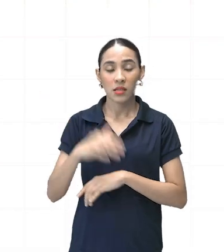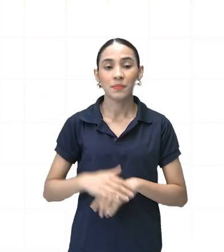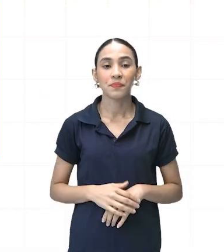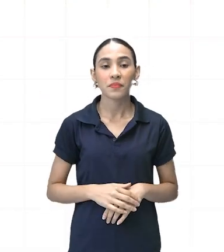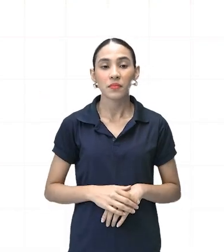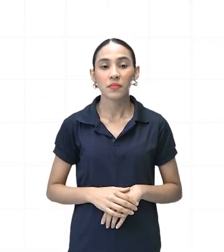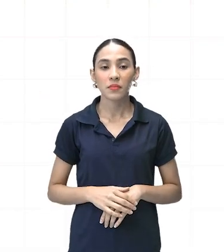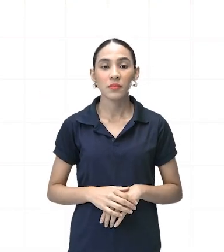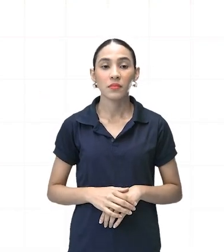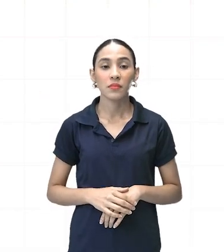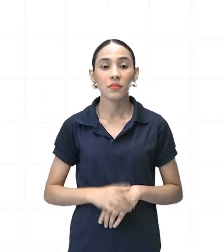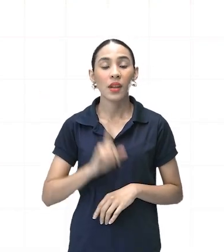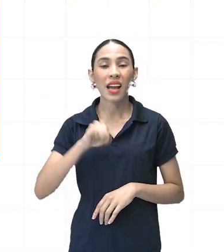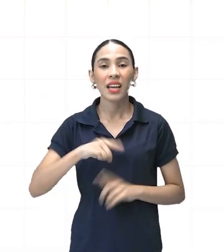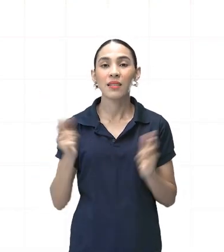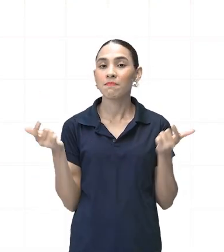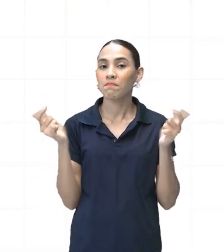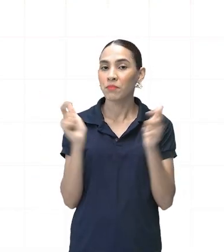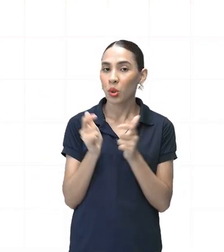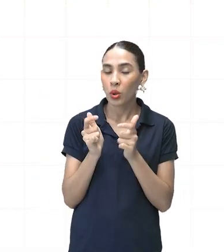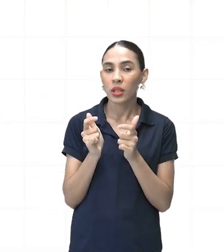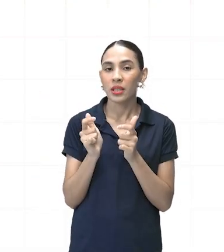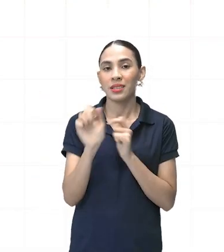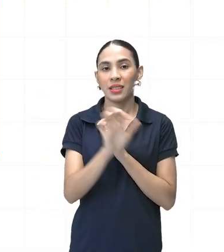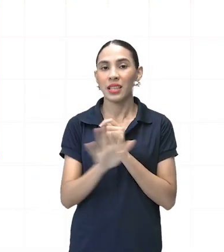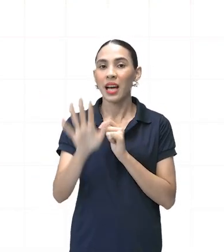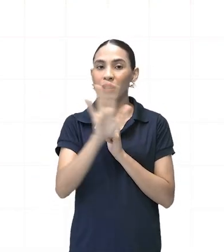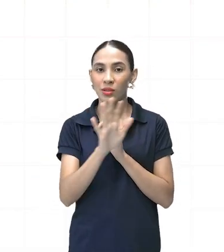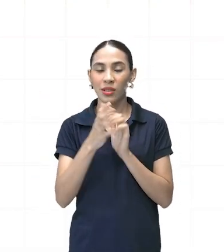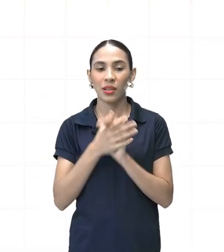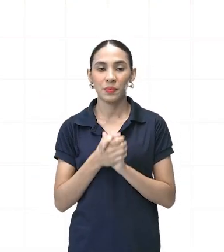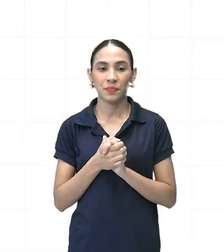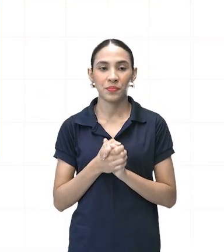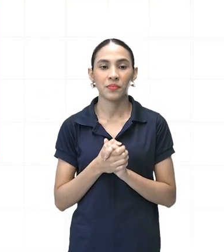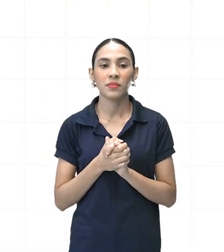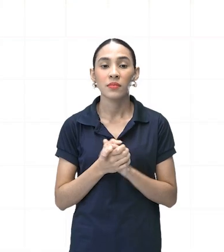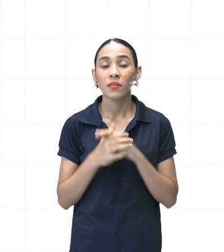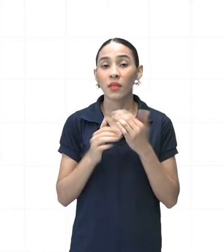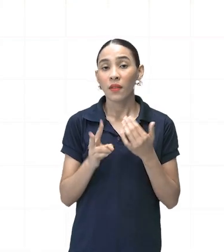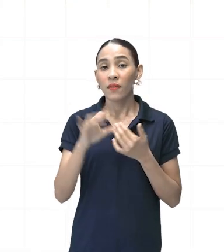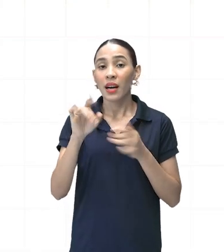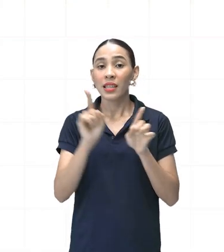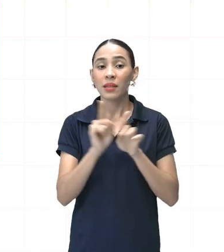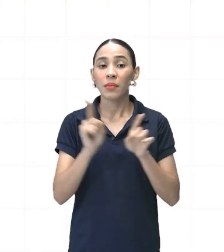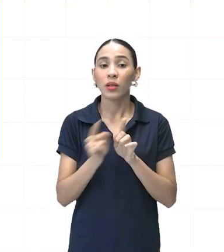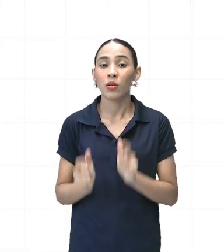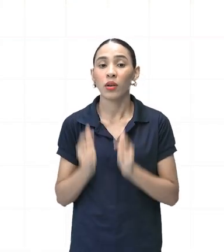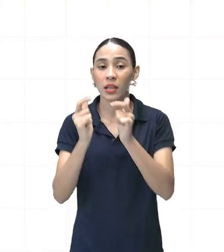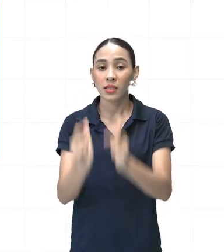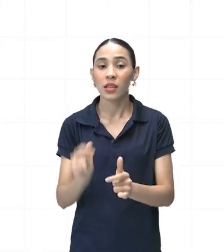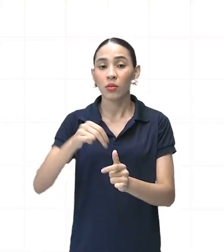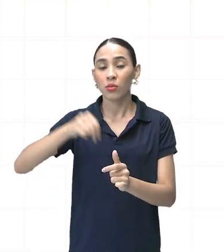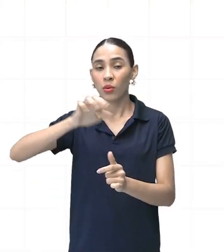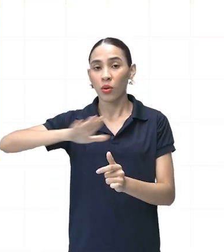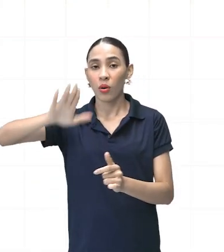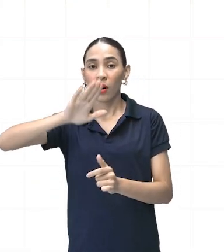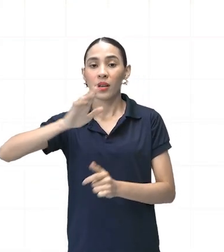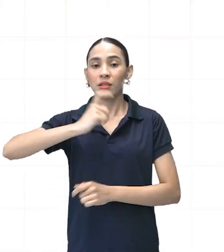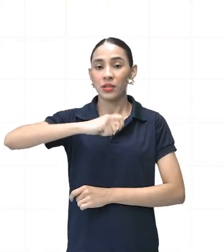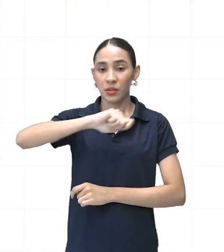França, onde são minorias nacionais. Vai estar localizado no nordeste